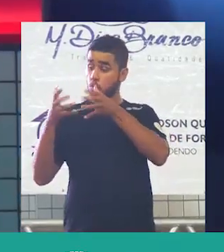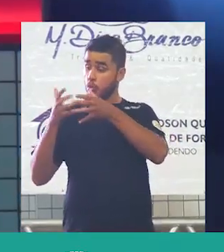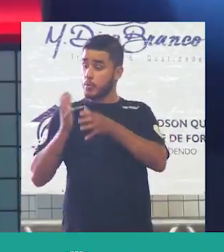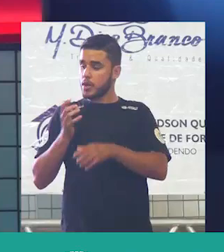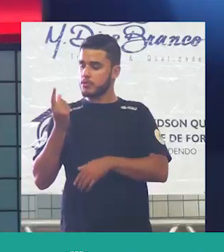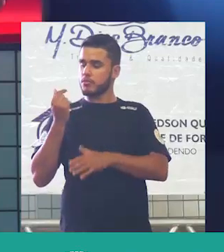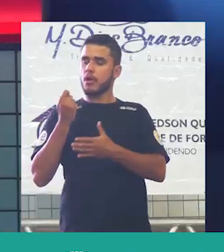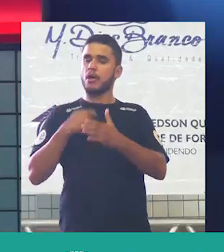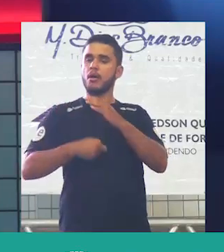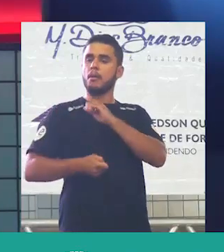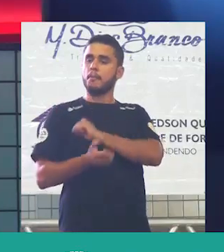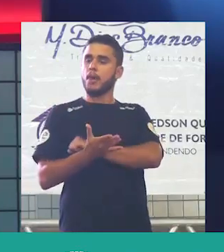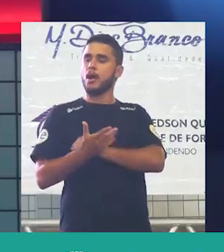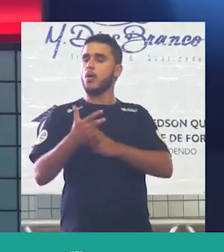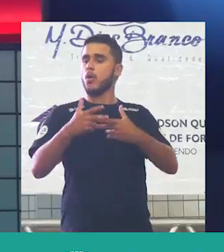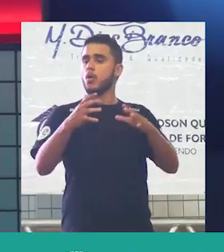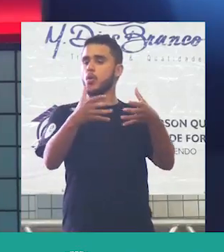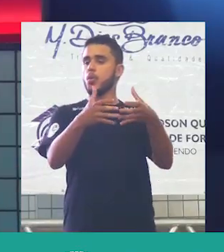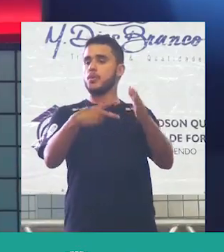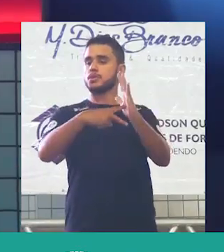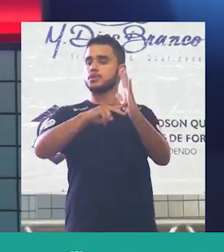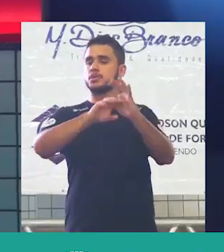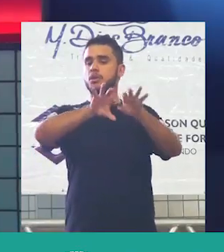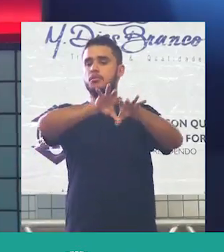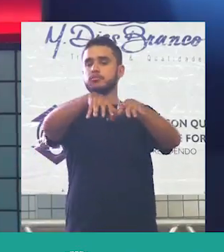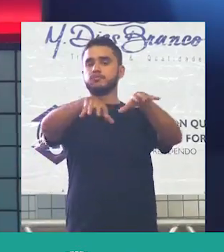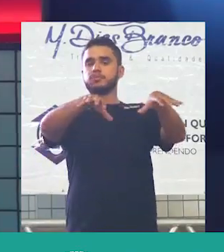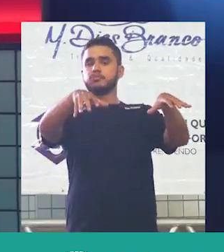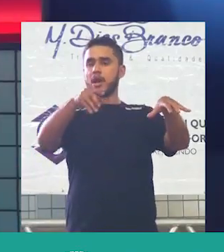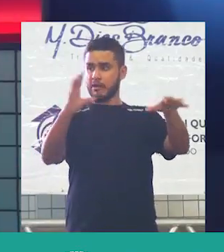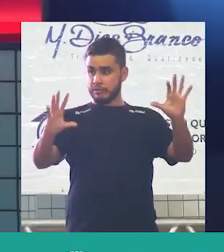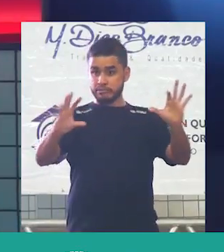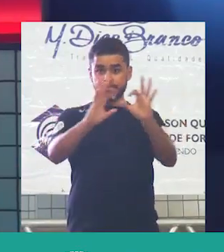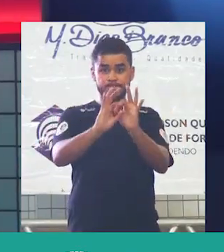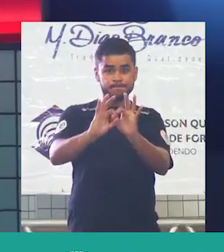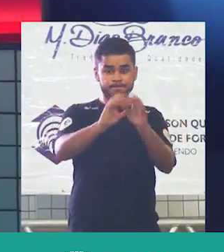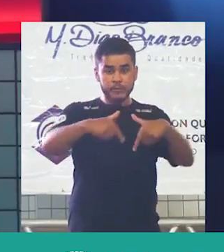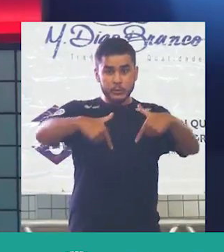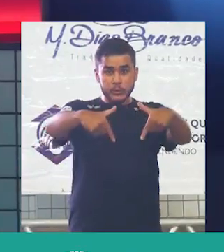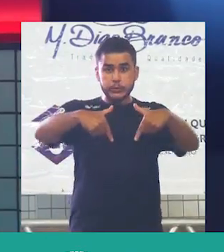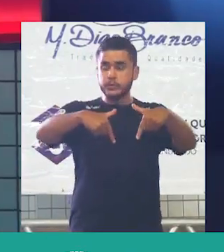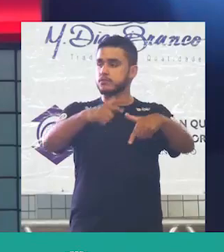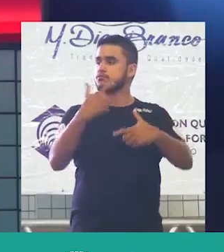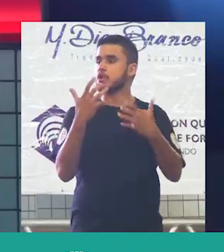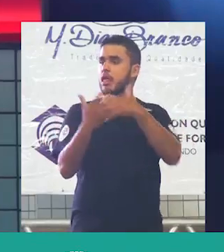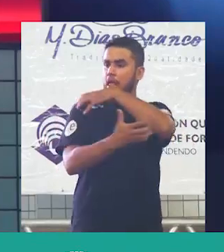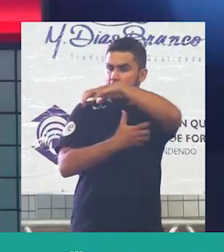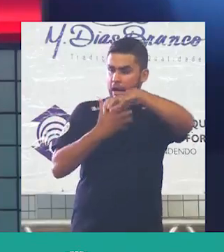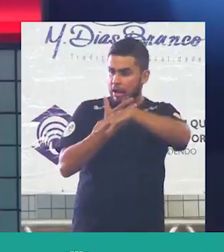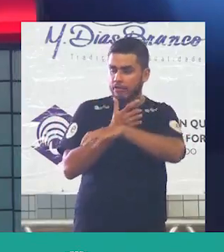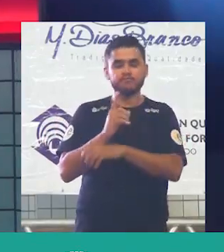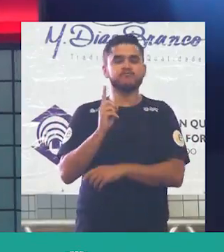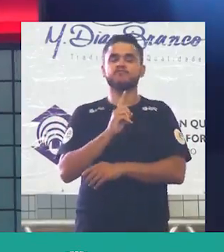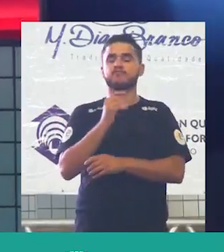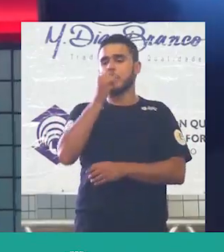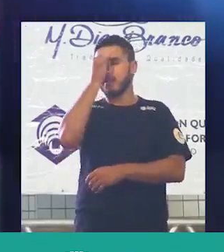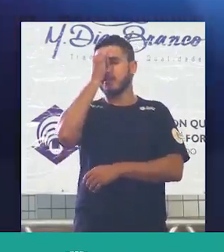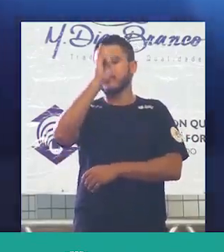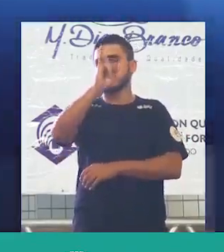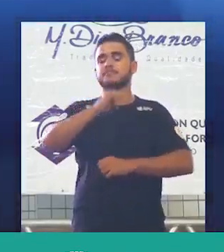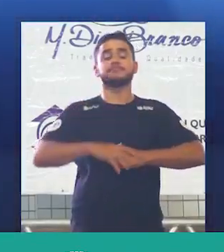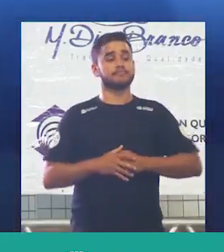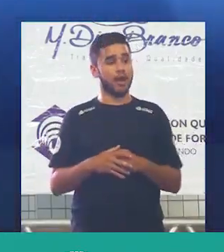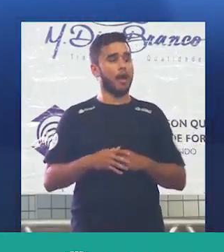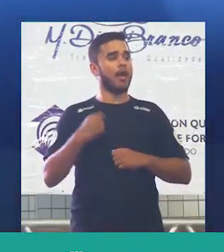logicamente, dividia os trabalhadores. Os trabalhadores divididos estavam enfraquecidos e, com isso, é lógico,